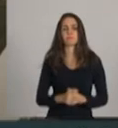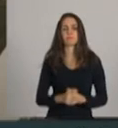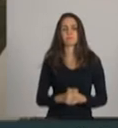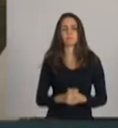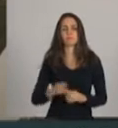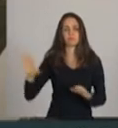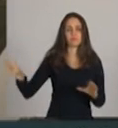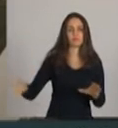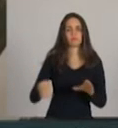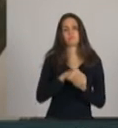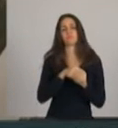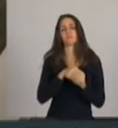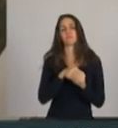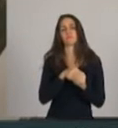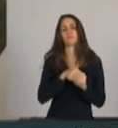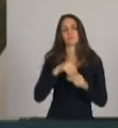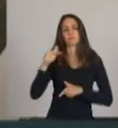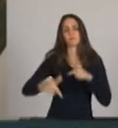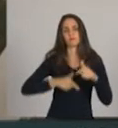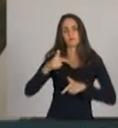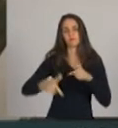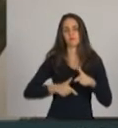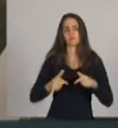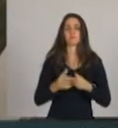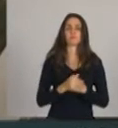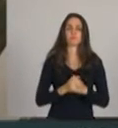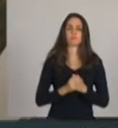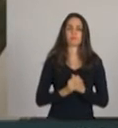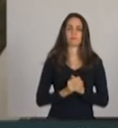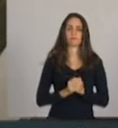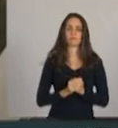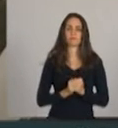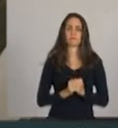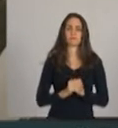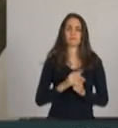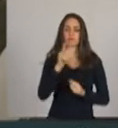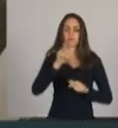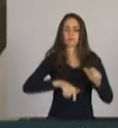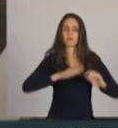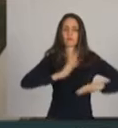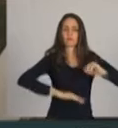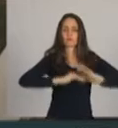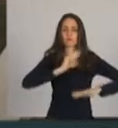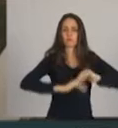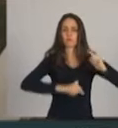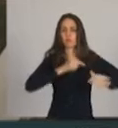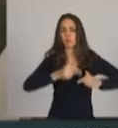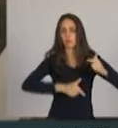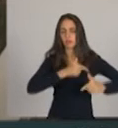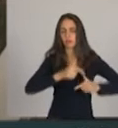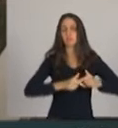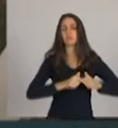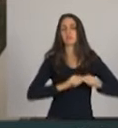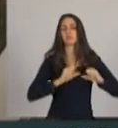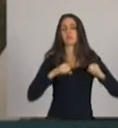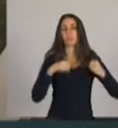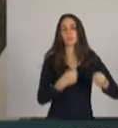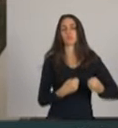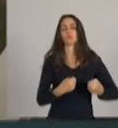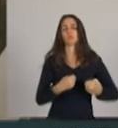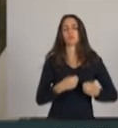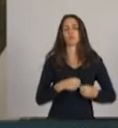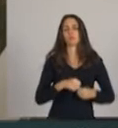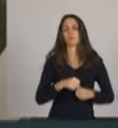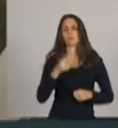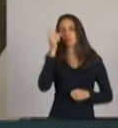inclua esses trabalhadores que trabalham de... que façam sol, que